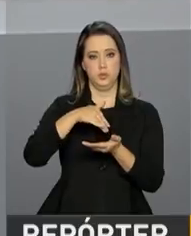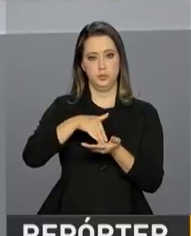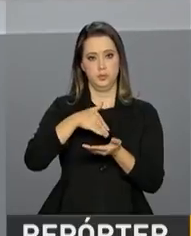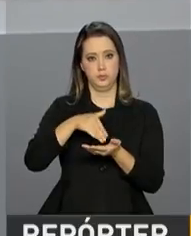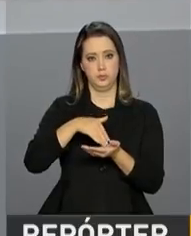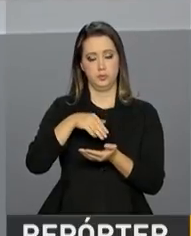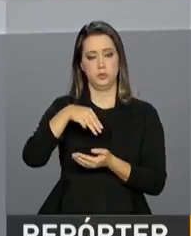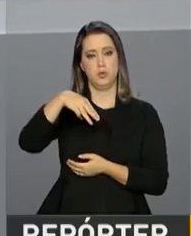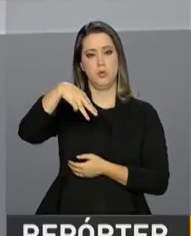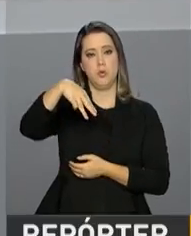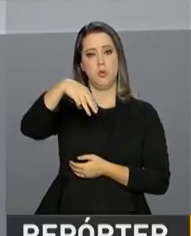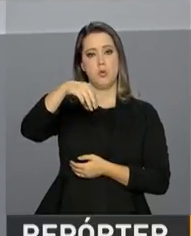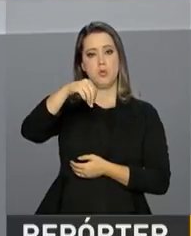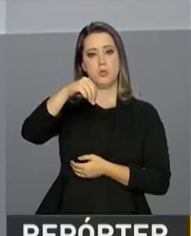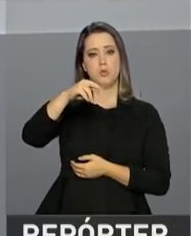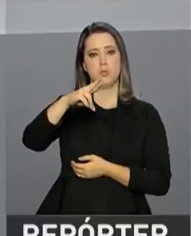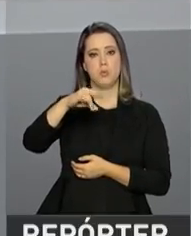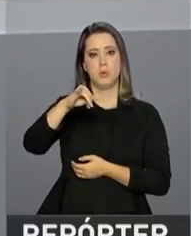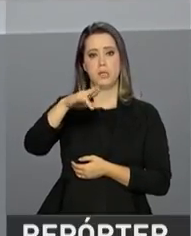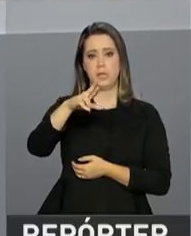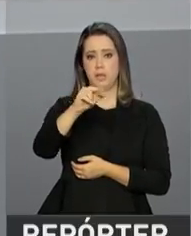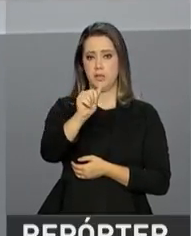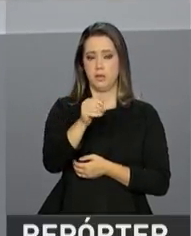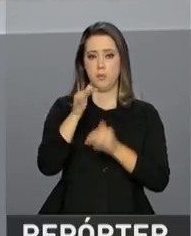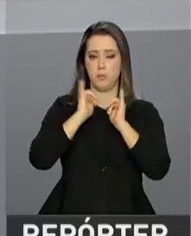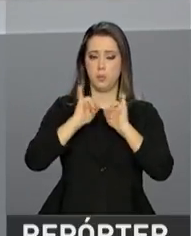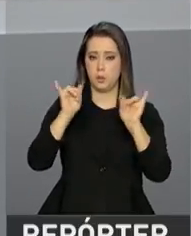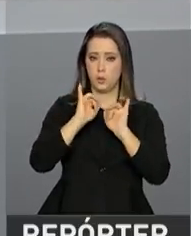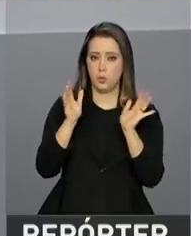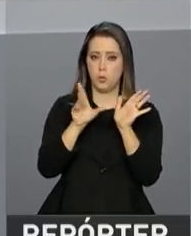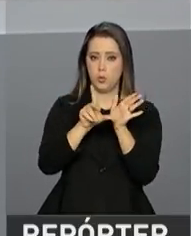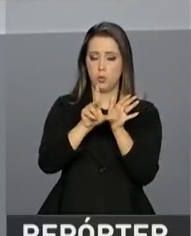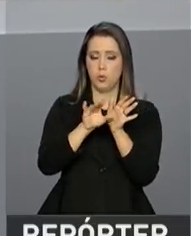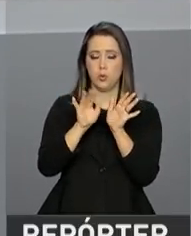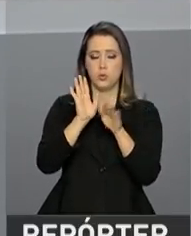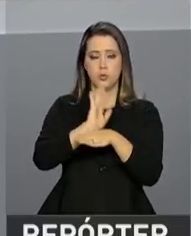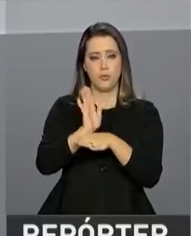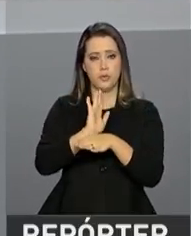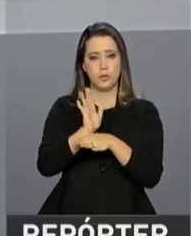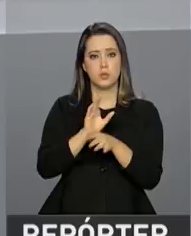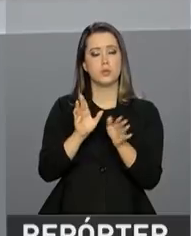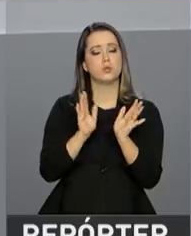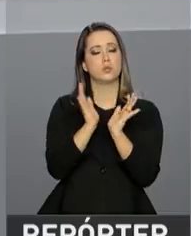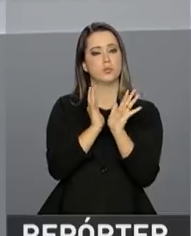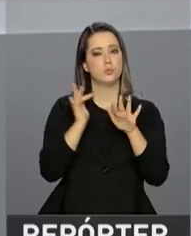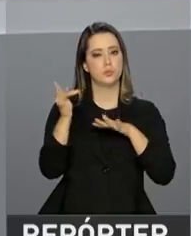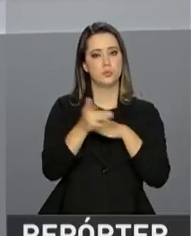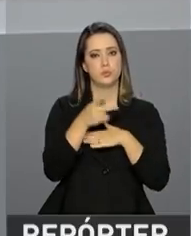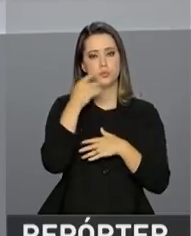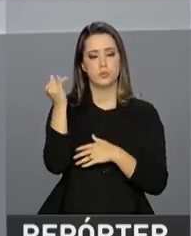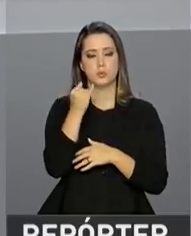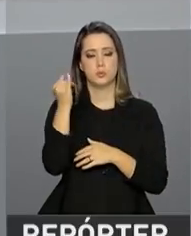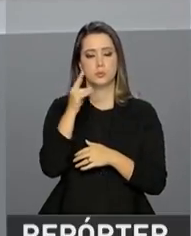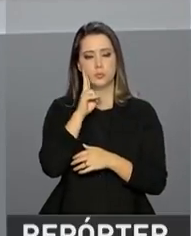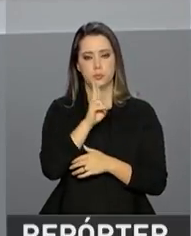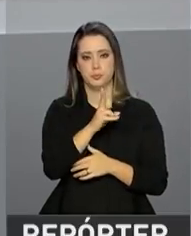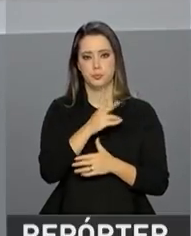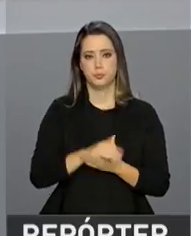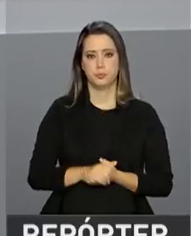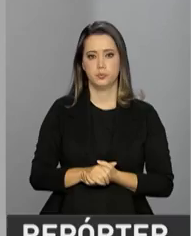da República, Moreira Franco, publicou hoje vídeo nas redes sociais destacando a importância da reforma da Previdência. Vamos